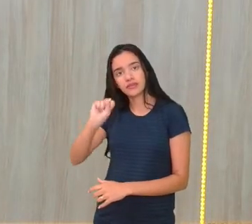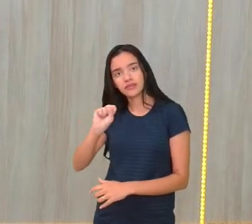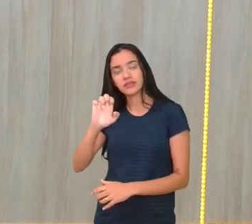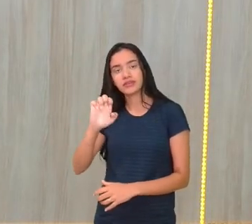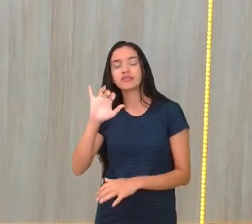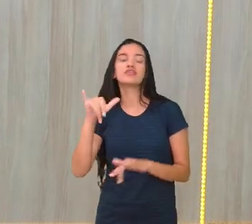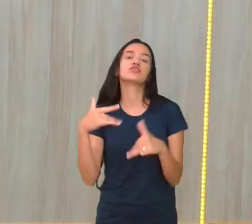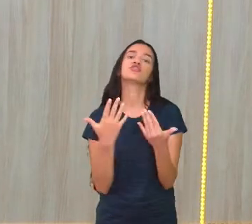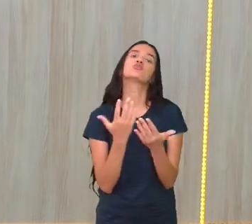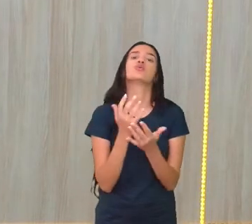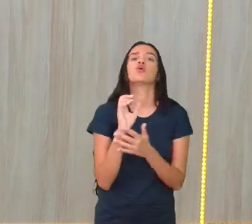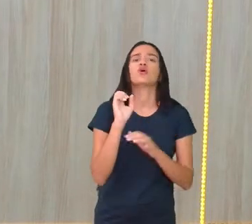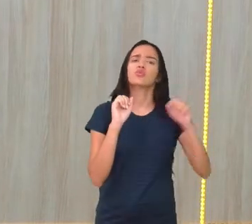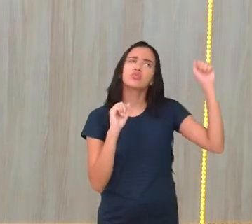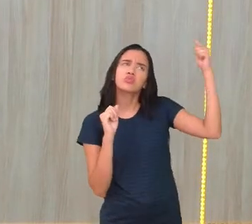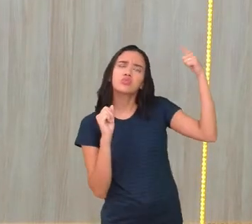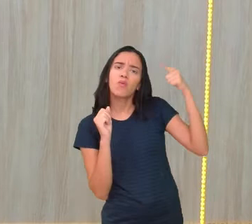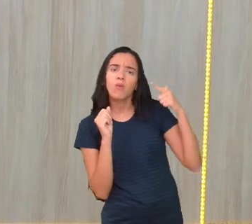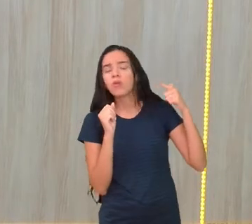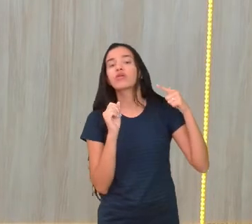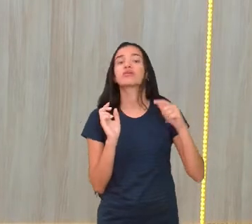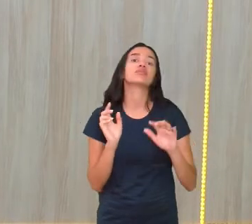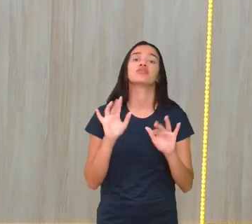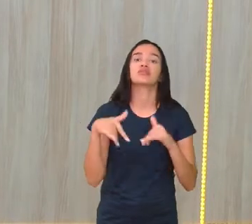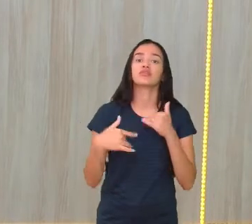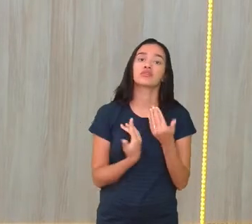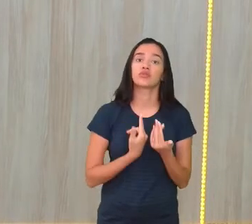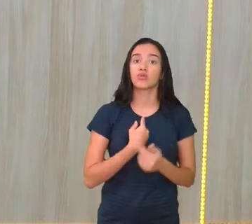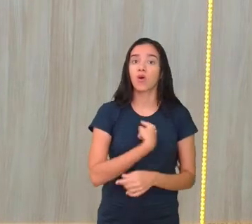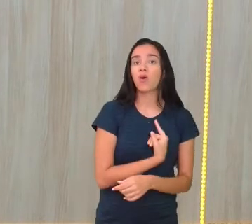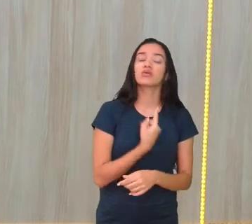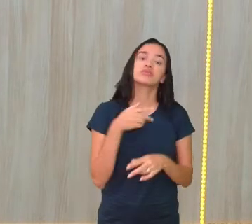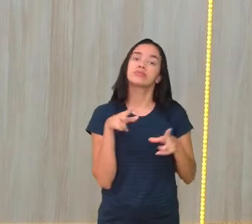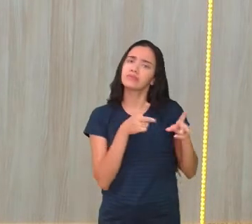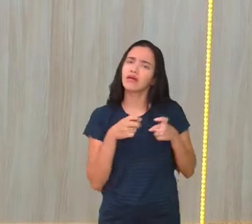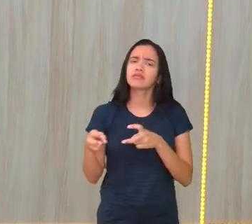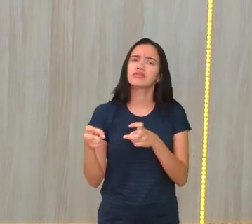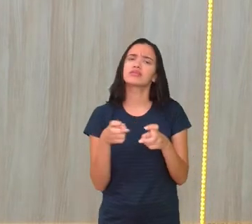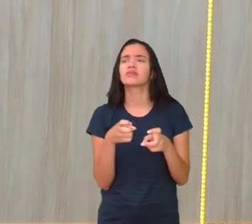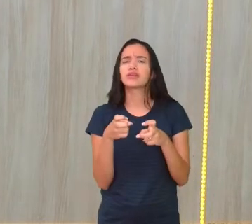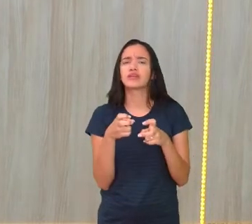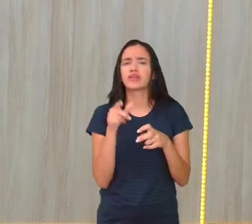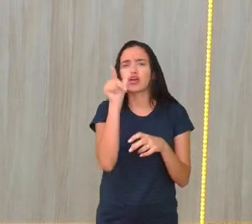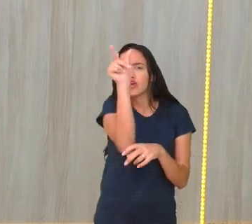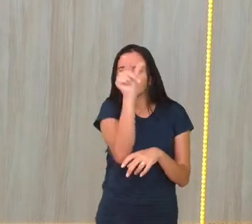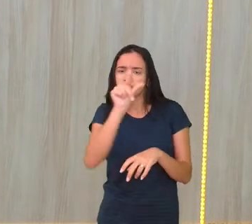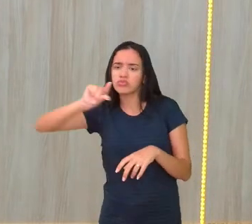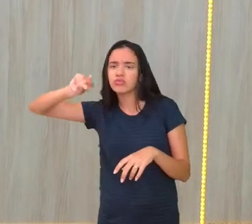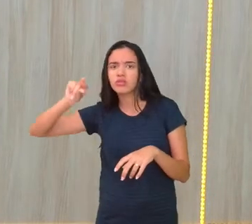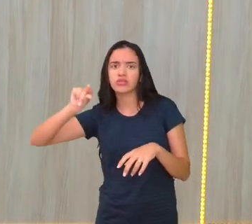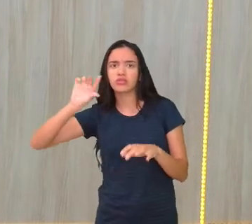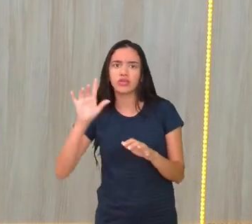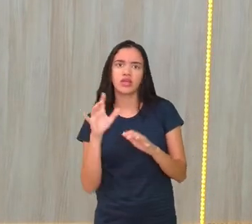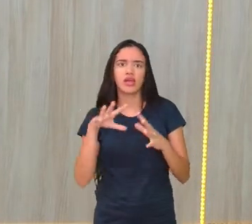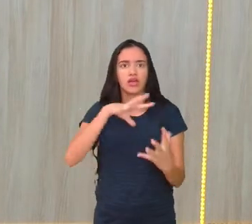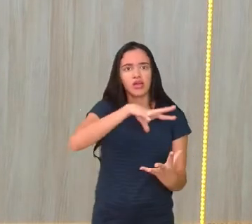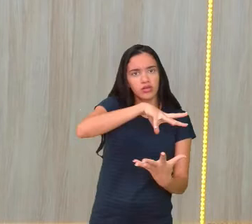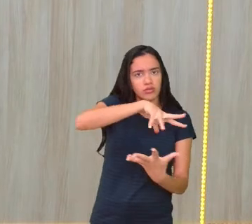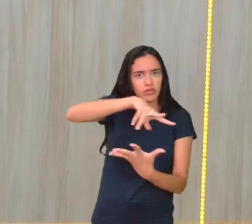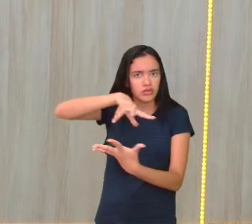da Terra na Lua não é fininha, não é quadrada, ela